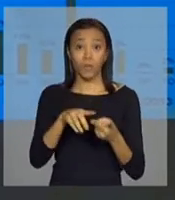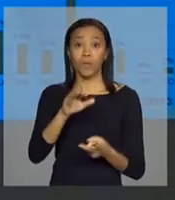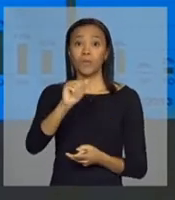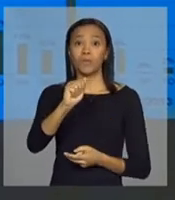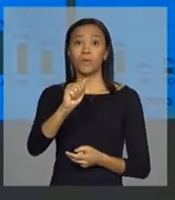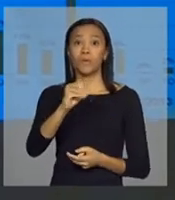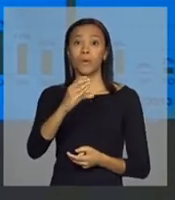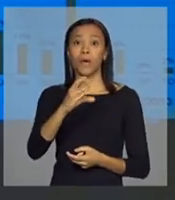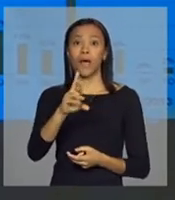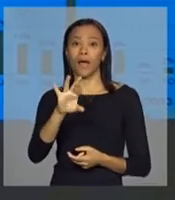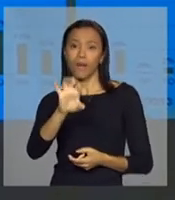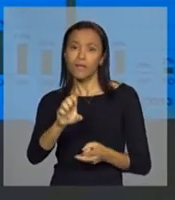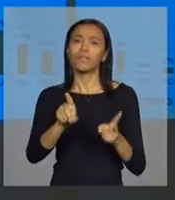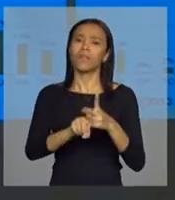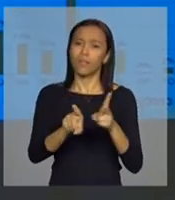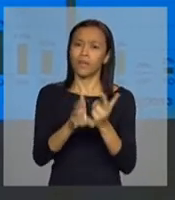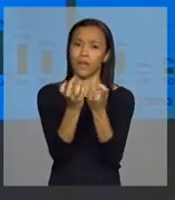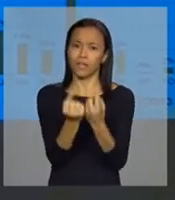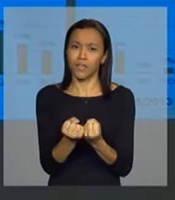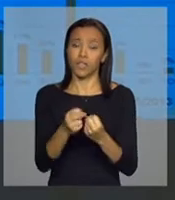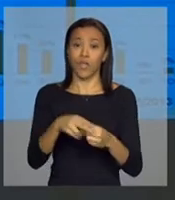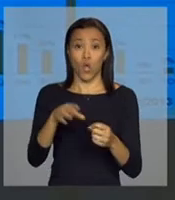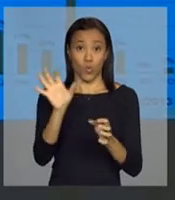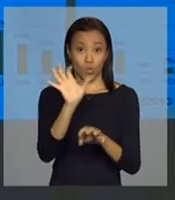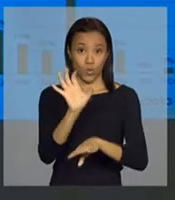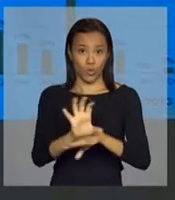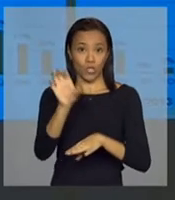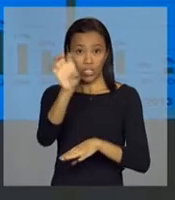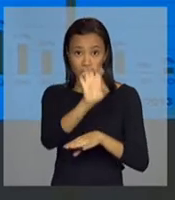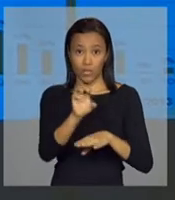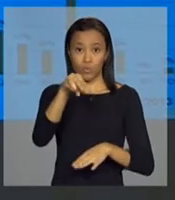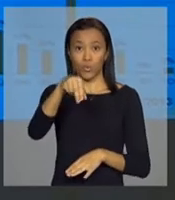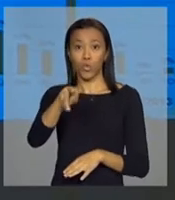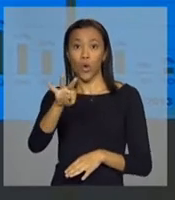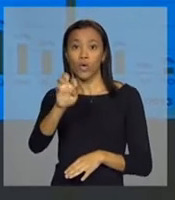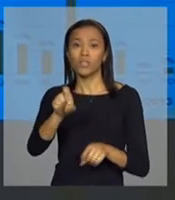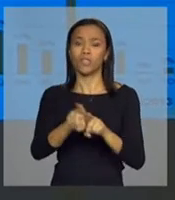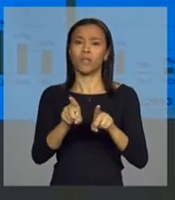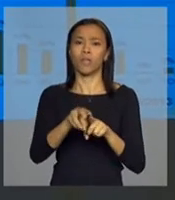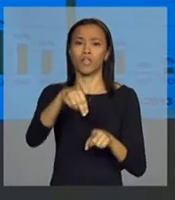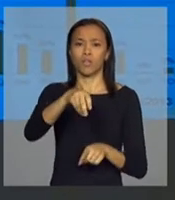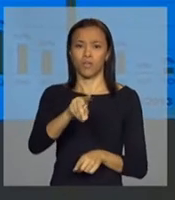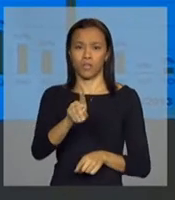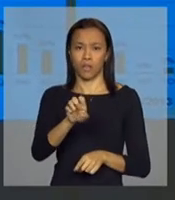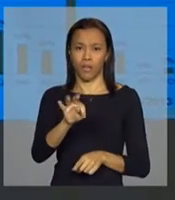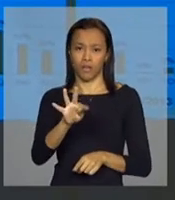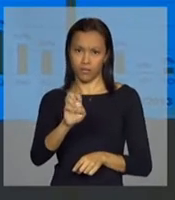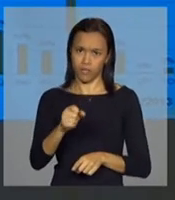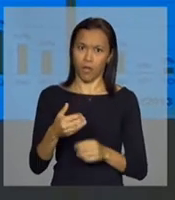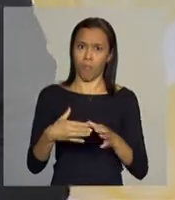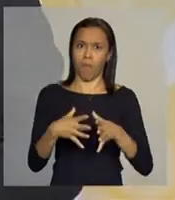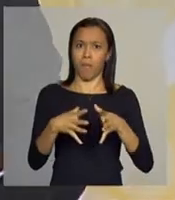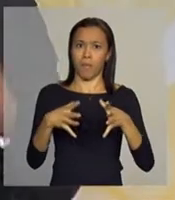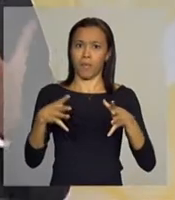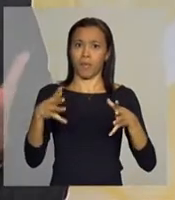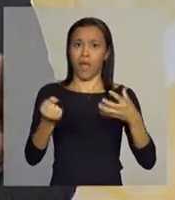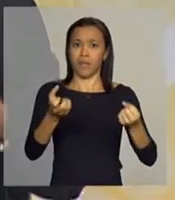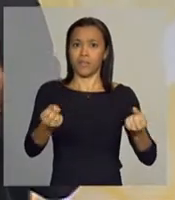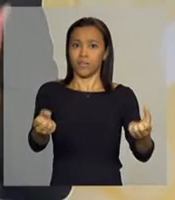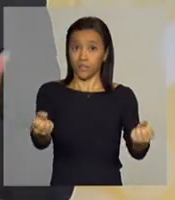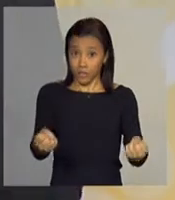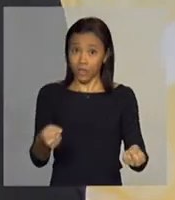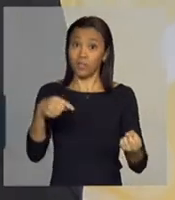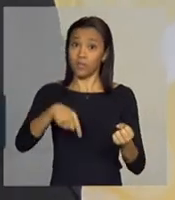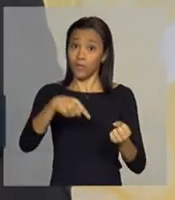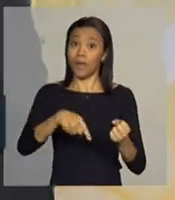41%. Você vê que os estados do Norte e Nordeste estão tendo um avanço muito grande na implementação da lei, em buscar